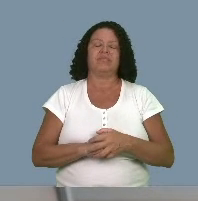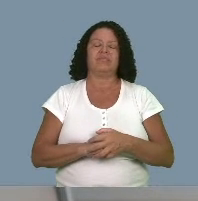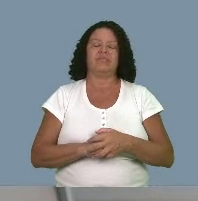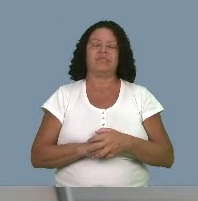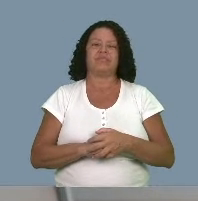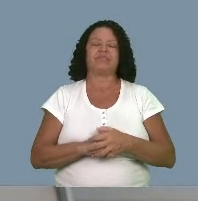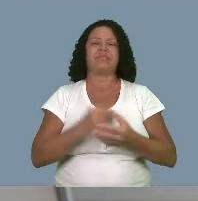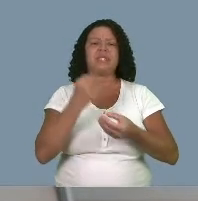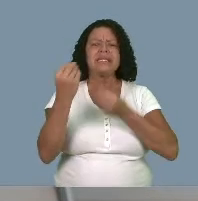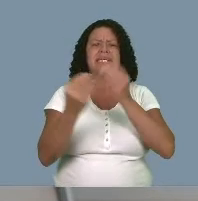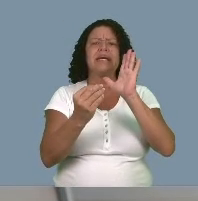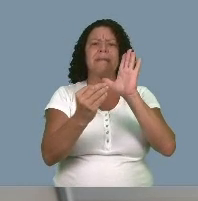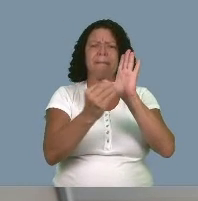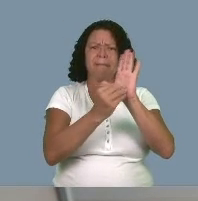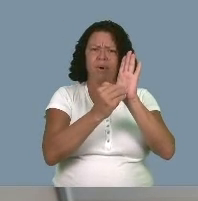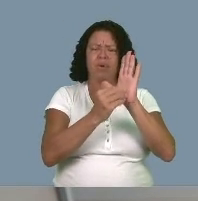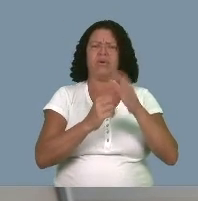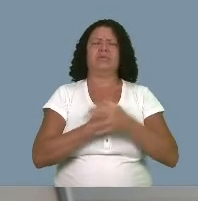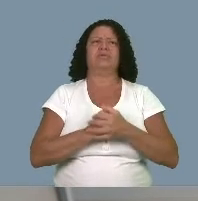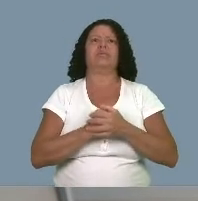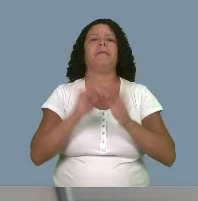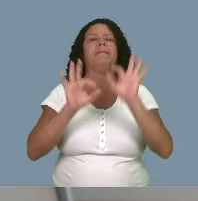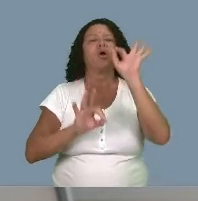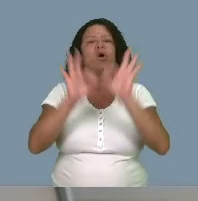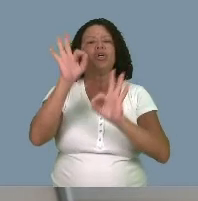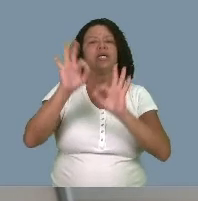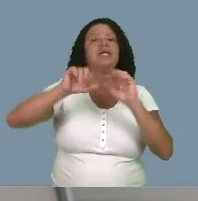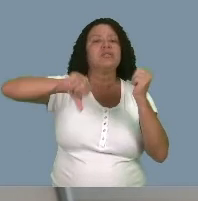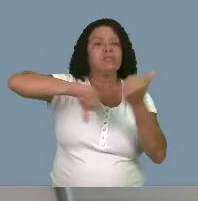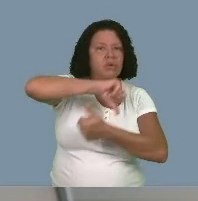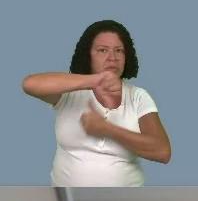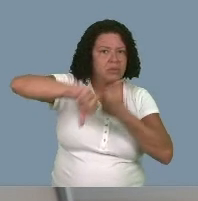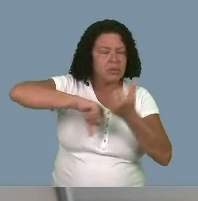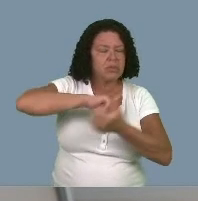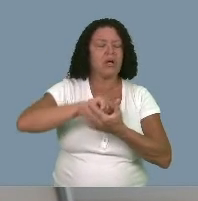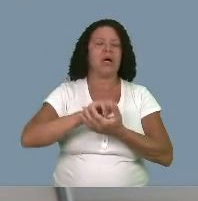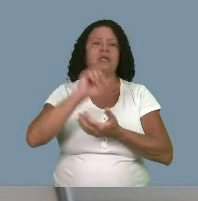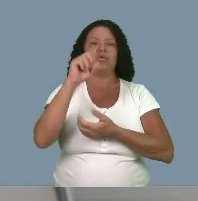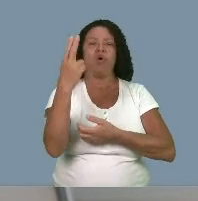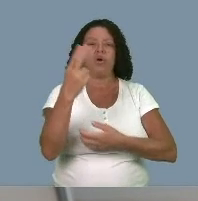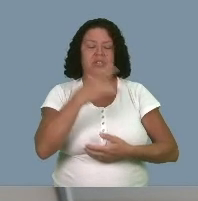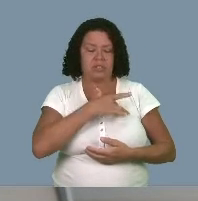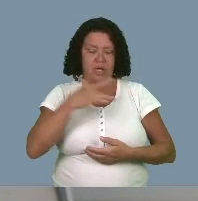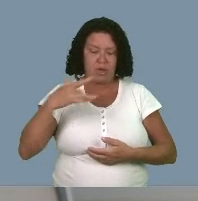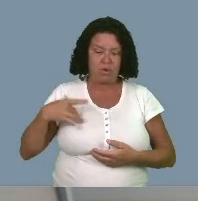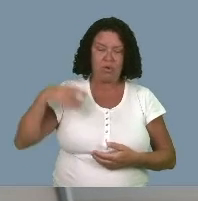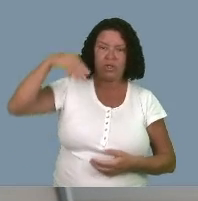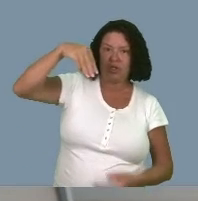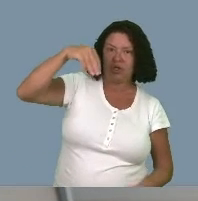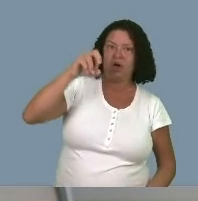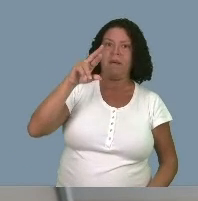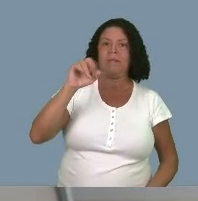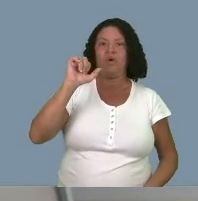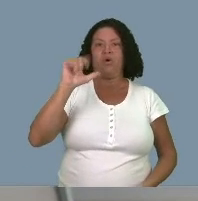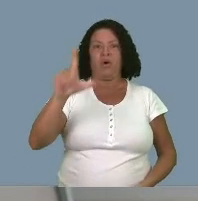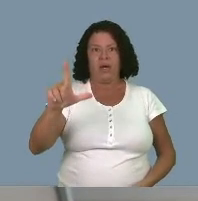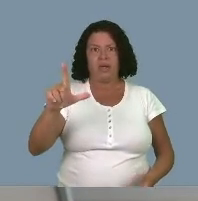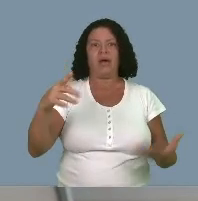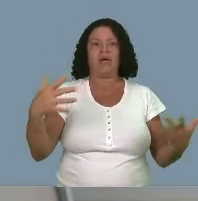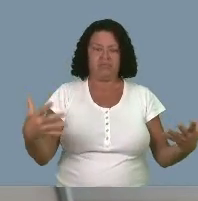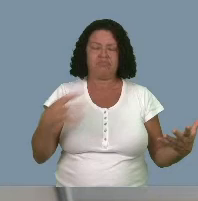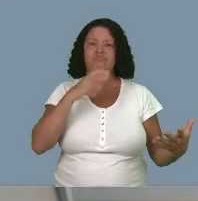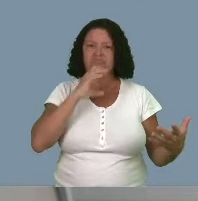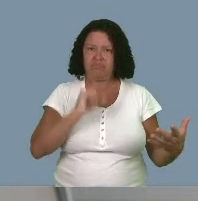que colocam projetos de mudança, né, ou de saúde moral, como nas palavras do Dr.